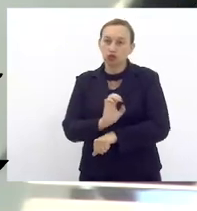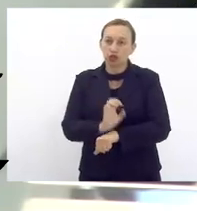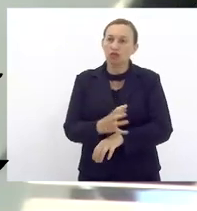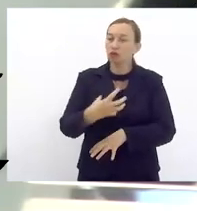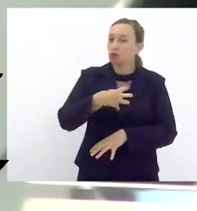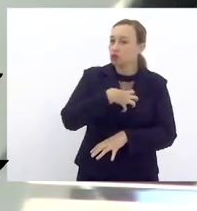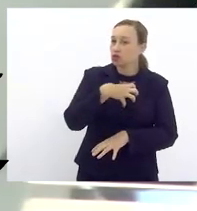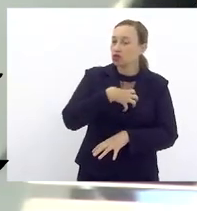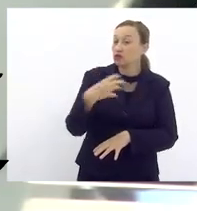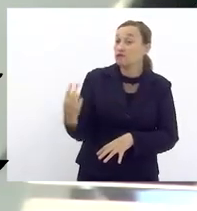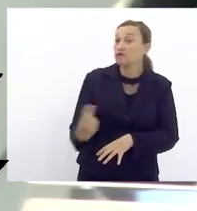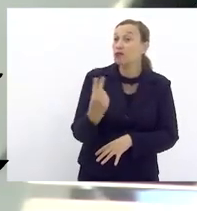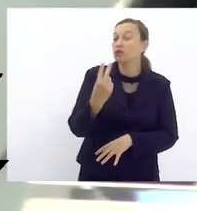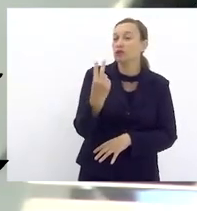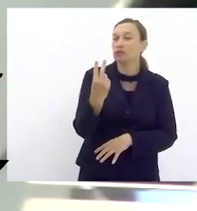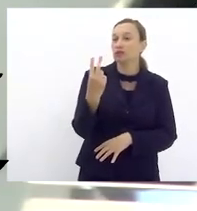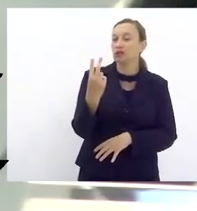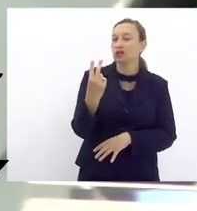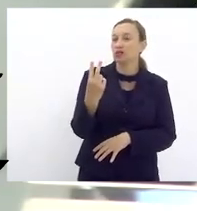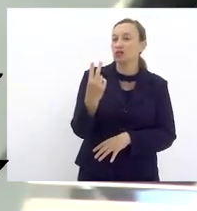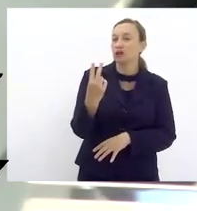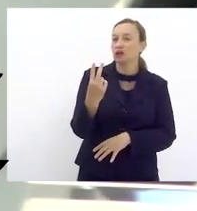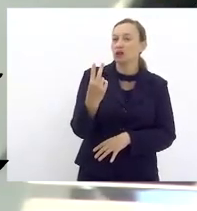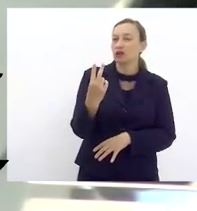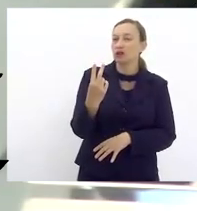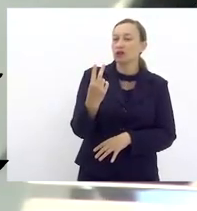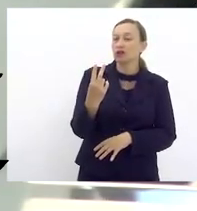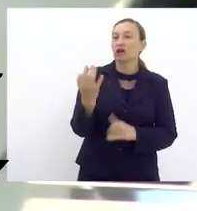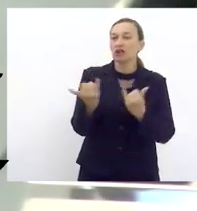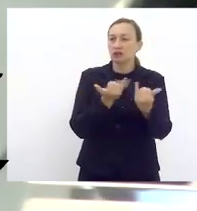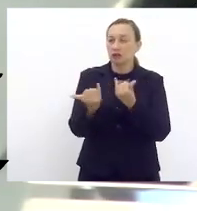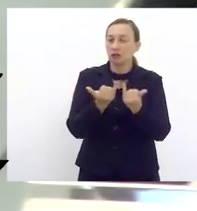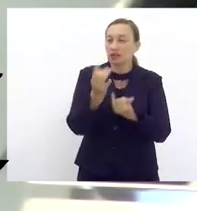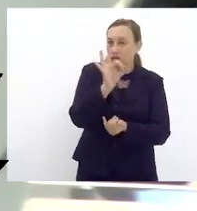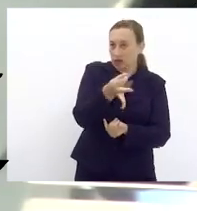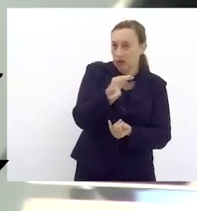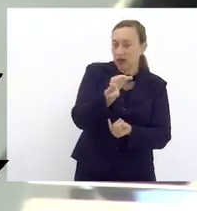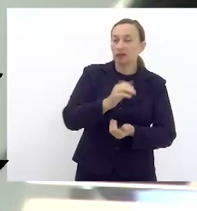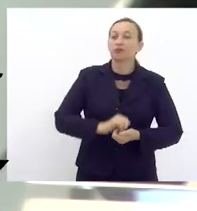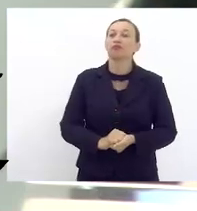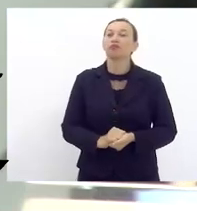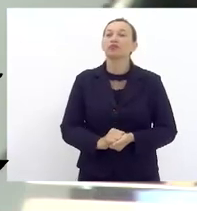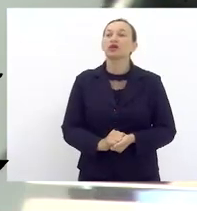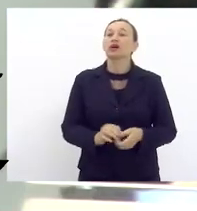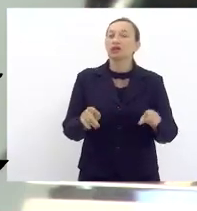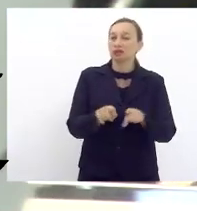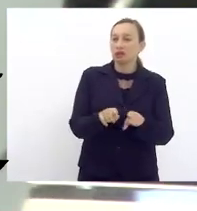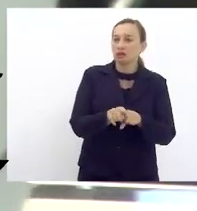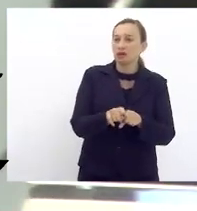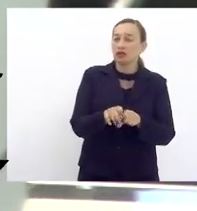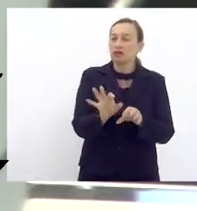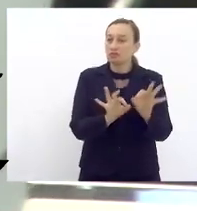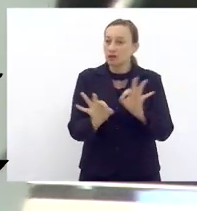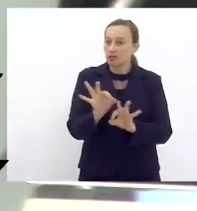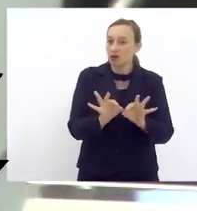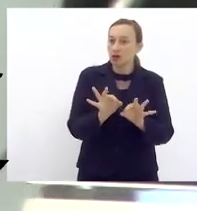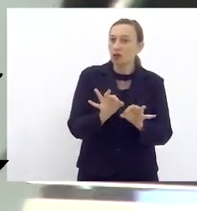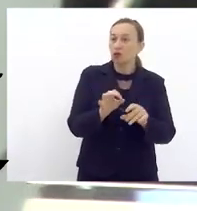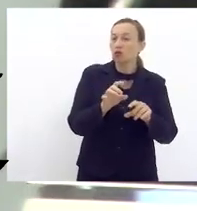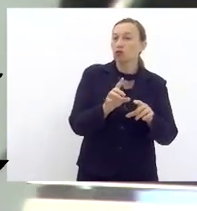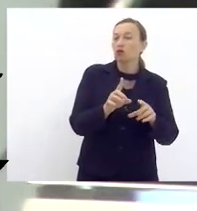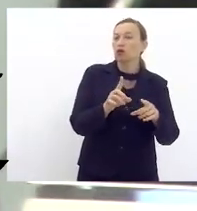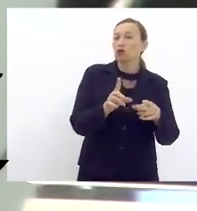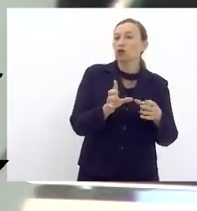priorizar a unificação dos dados aprimorar os equipamentos de acolhida qualificação técnica